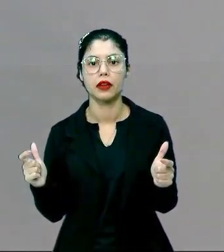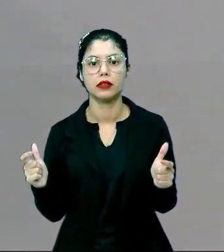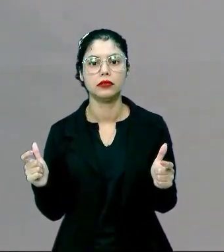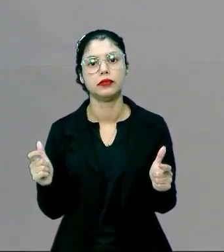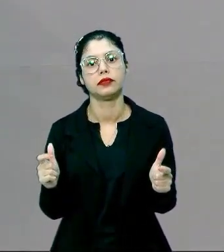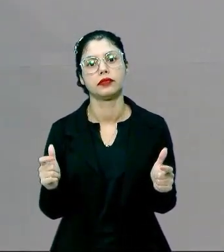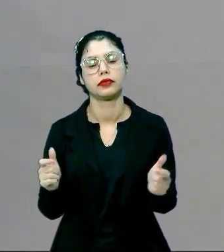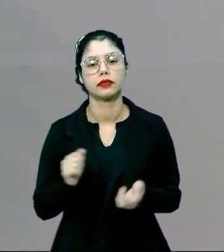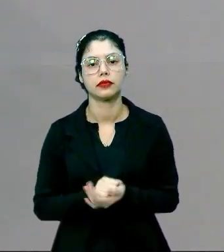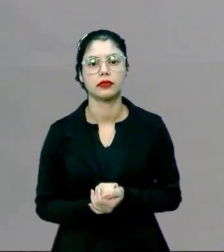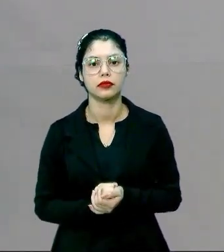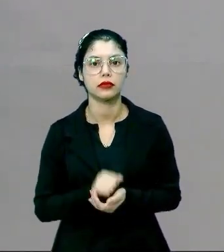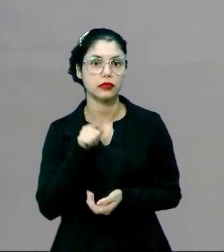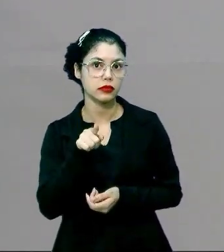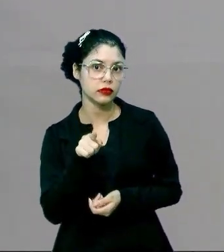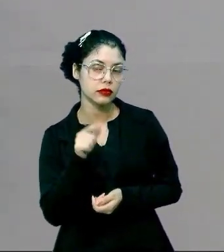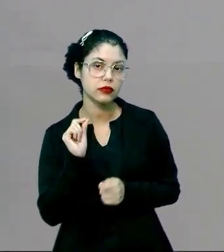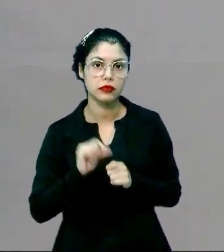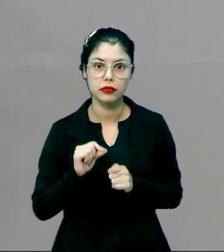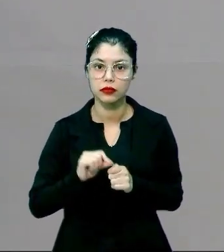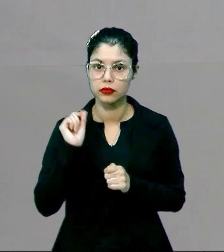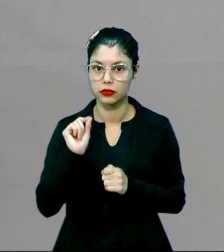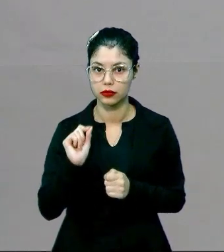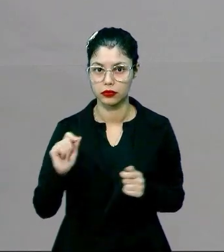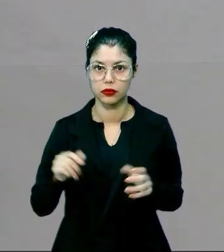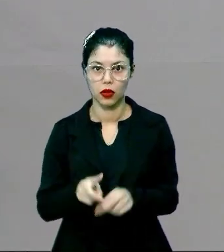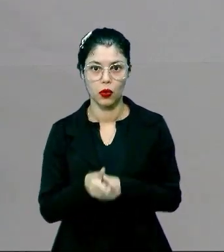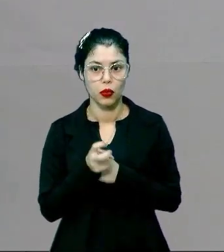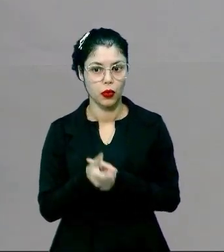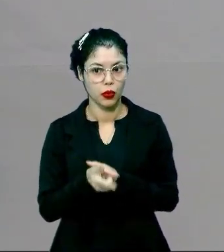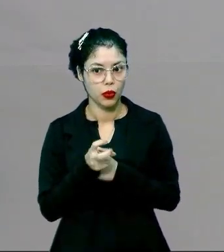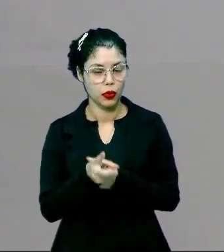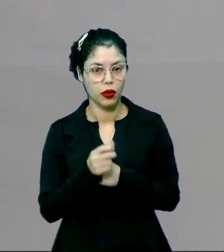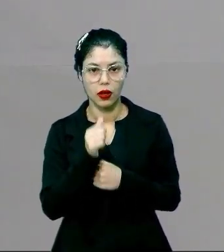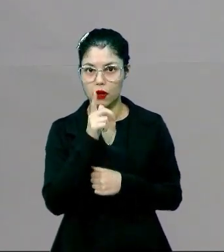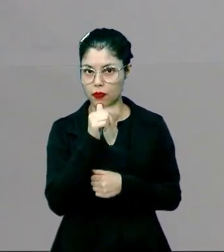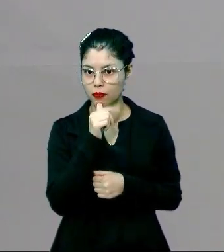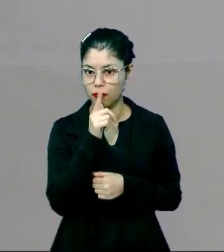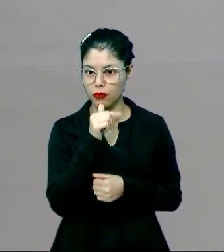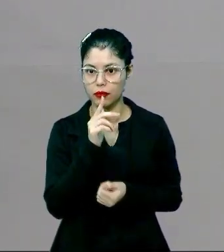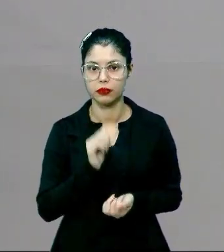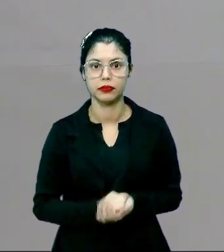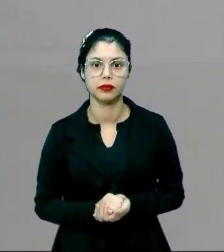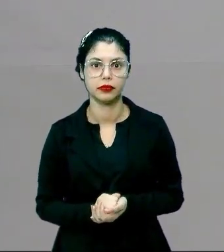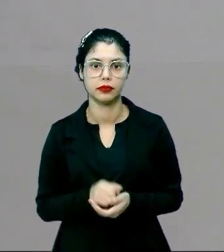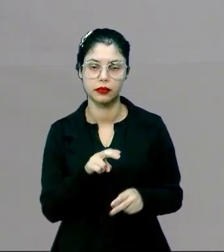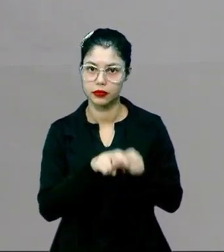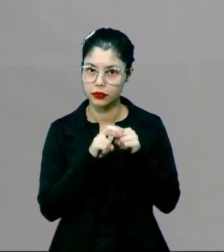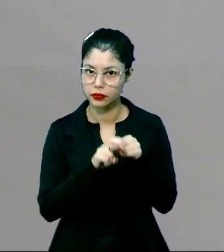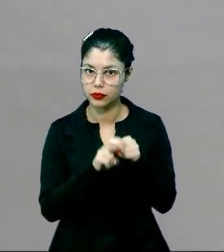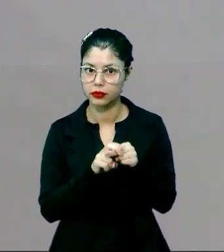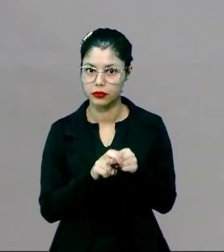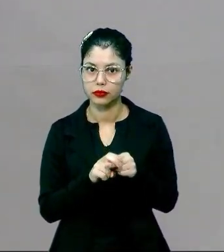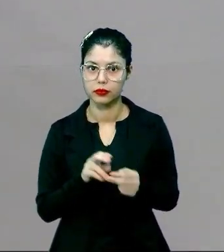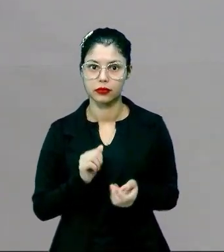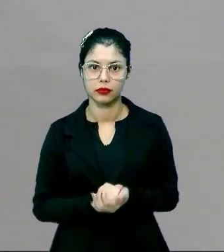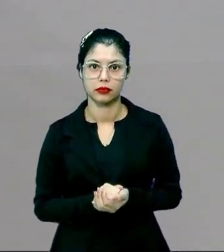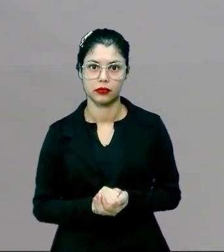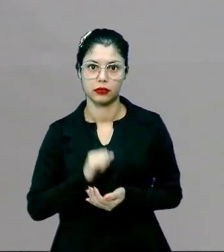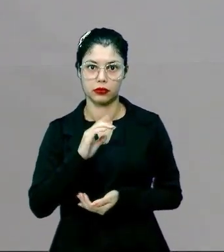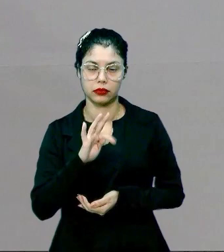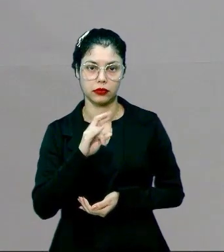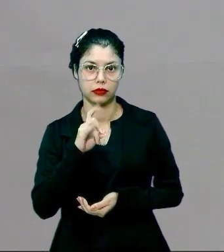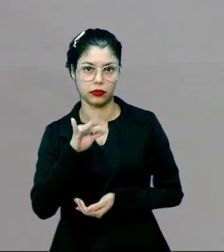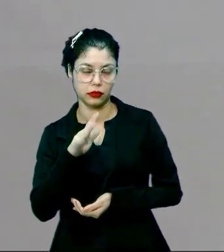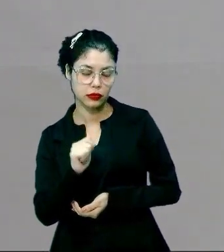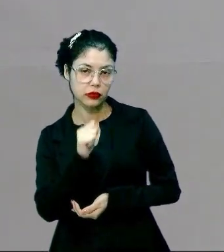está desidratado. Então, esse hormônio faz o quê? Que você absorva água. É por isso que a sua urina fica mais concentrada,